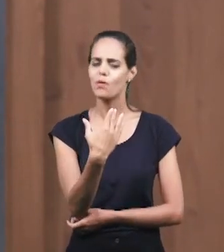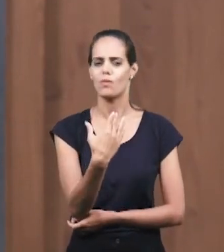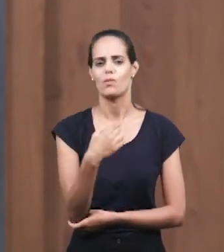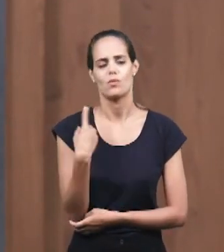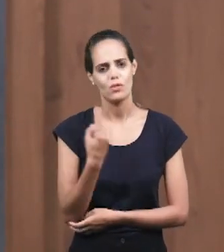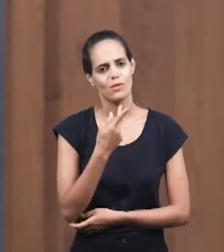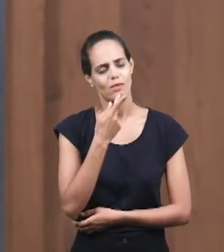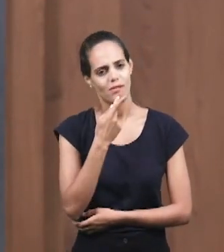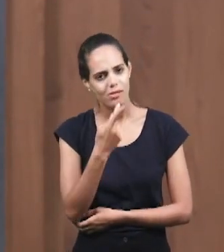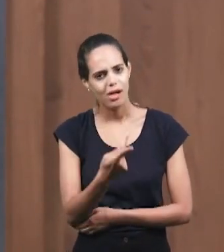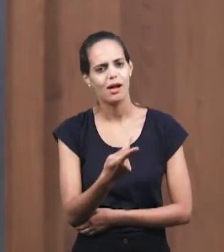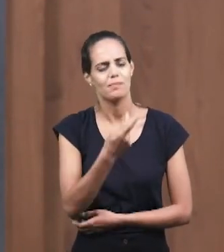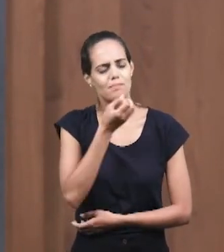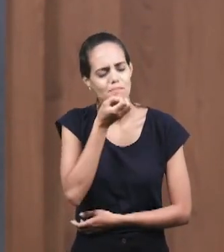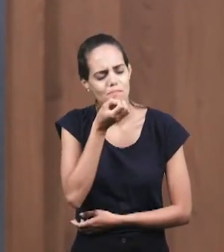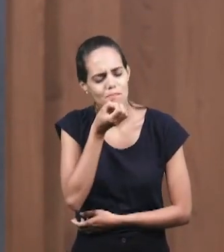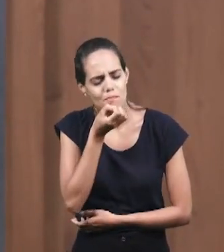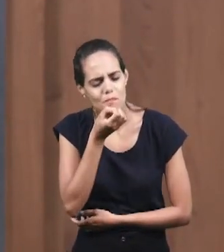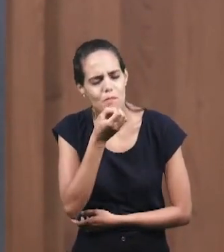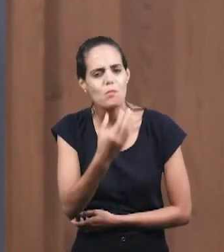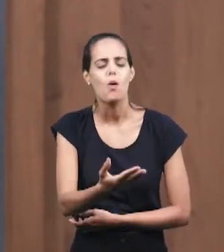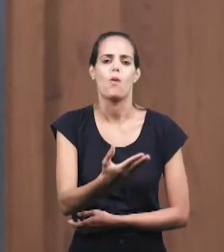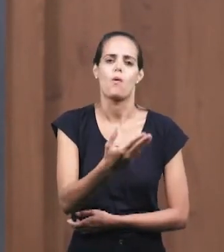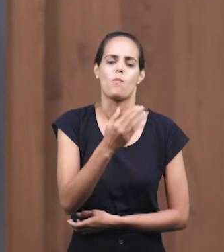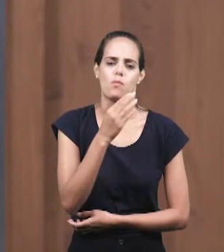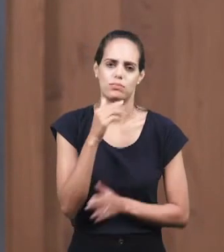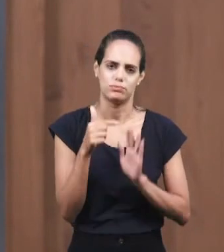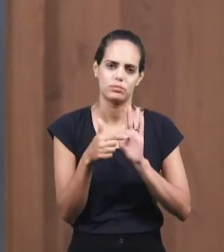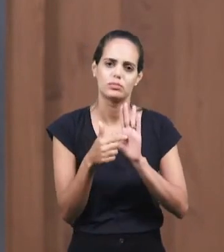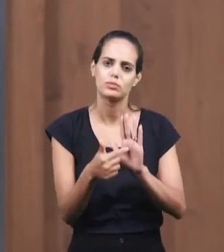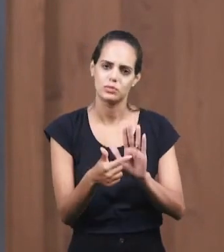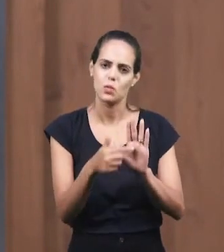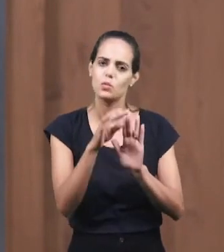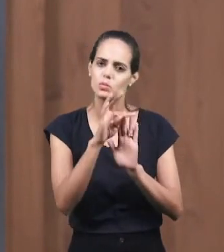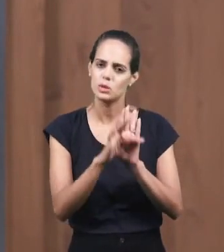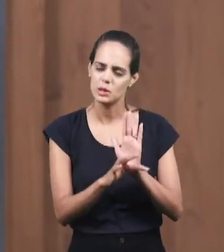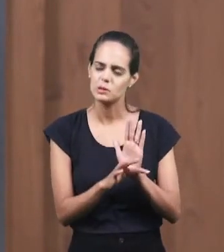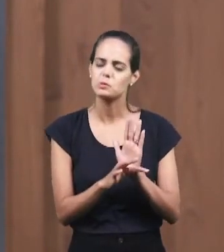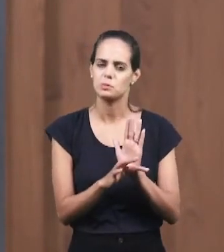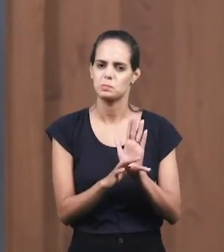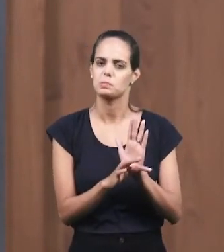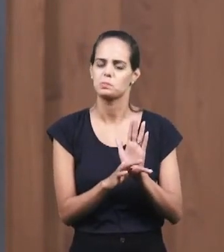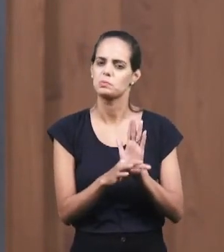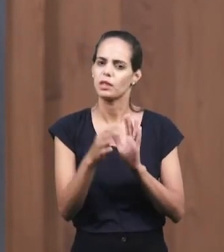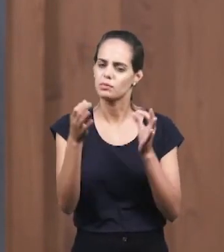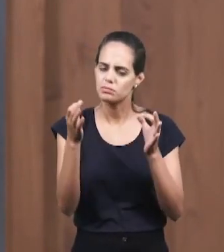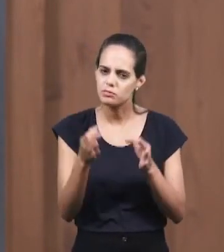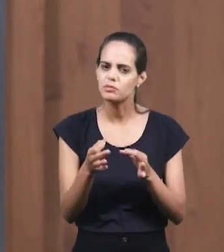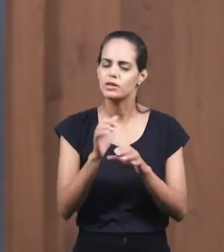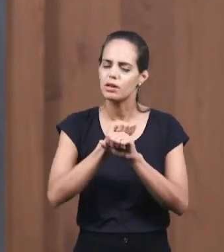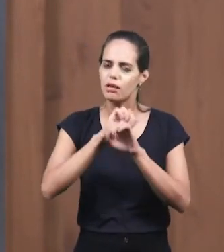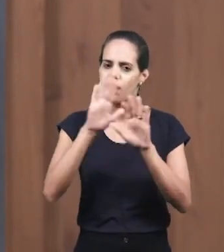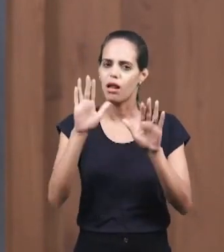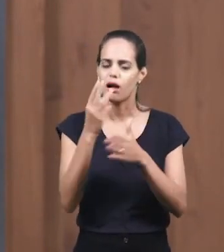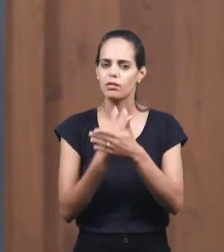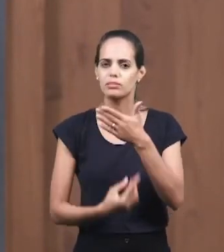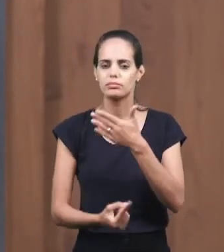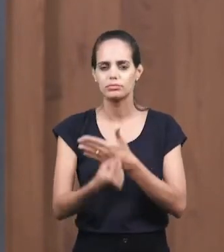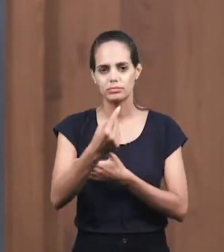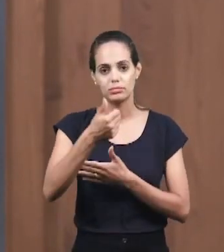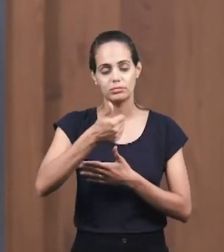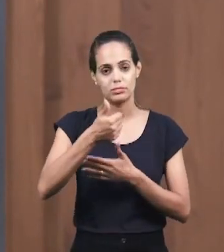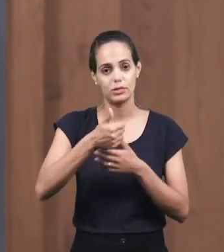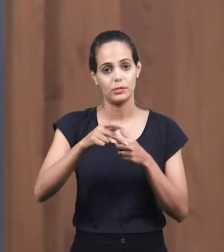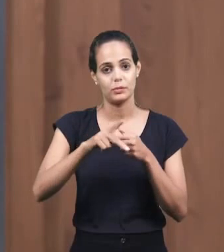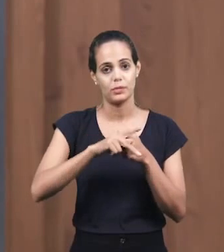de repetir, porque foi muito bem citado, muito apropriado para a definição aqui da Trindade neste texto de 1 Pedro capítulo